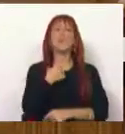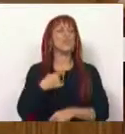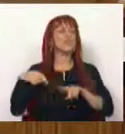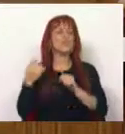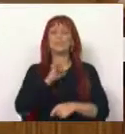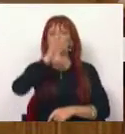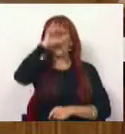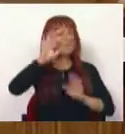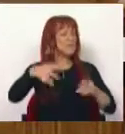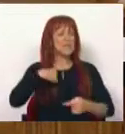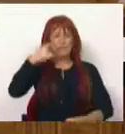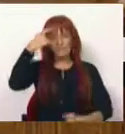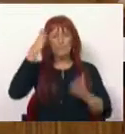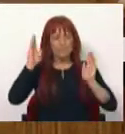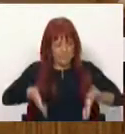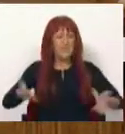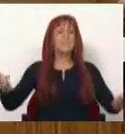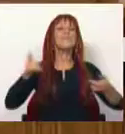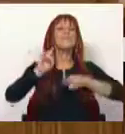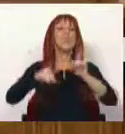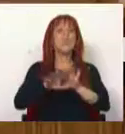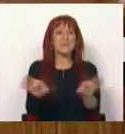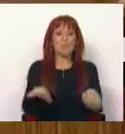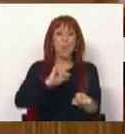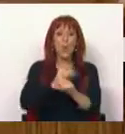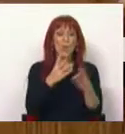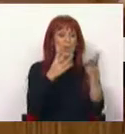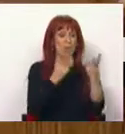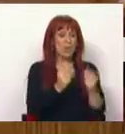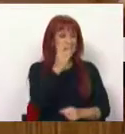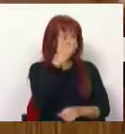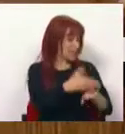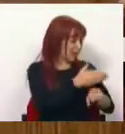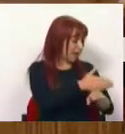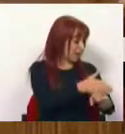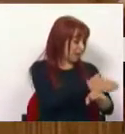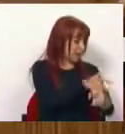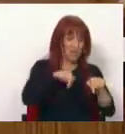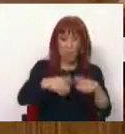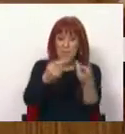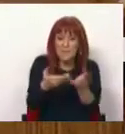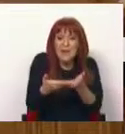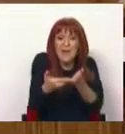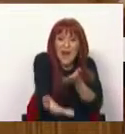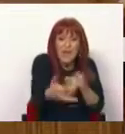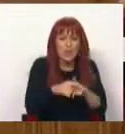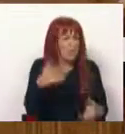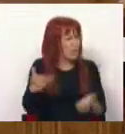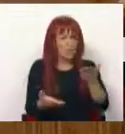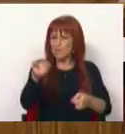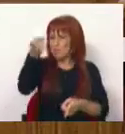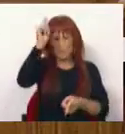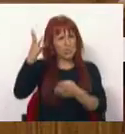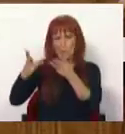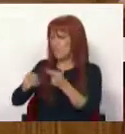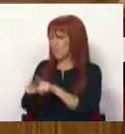discussão, Sr. Ministro, que tem que estar presente. É que, tal como os outros 3 últimos orçamentos, este orçamento não pode ser comparado com